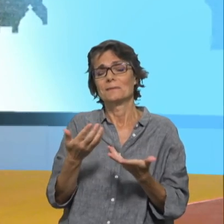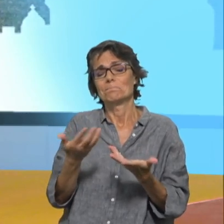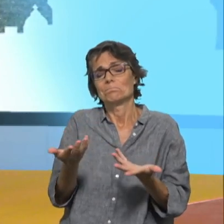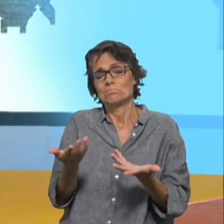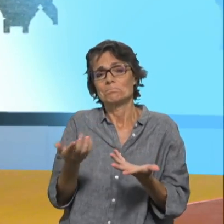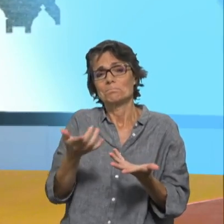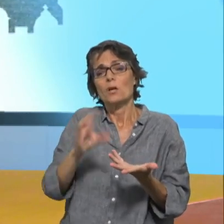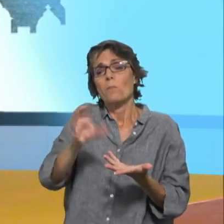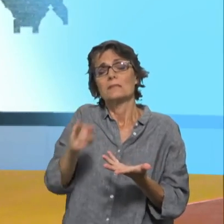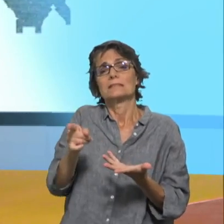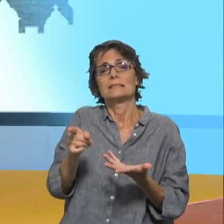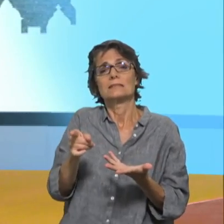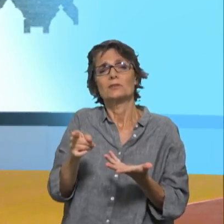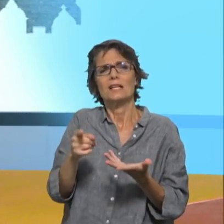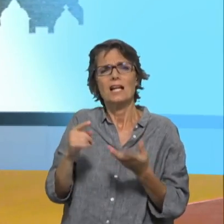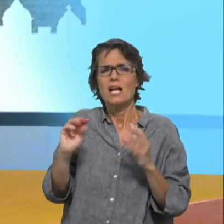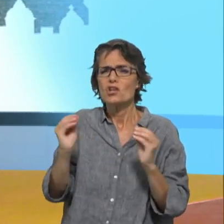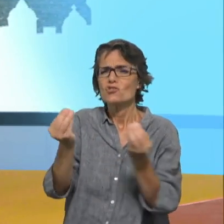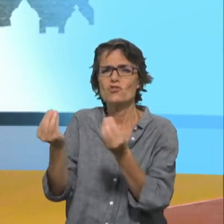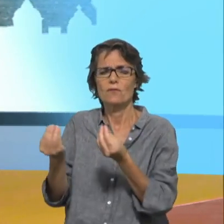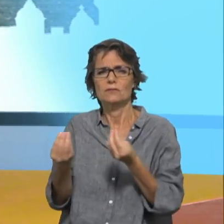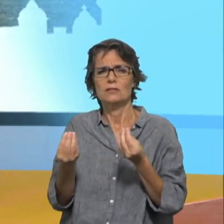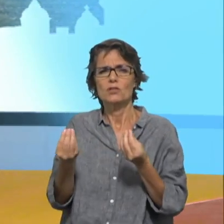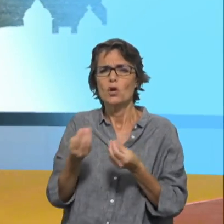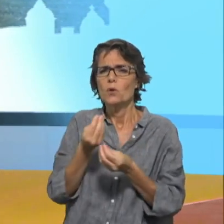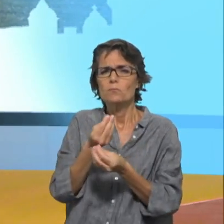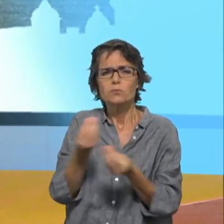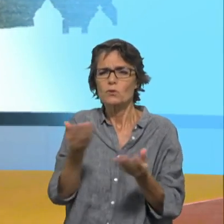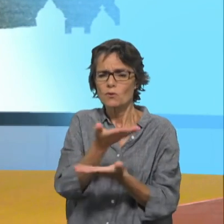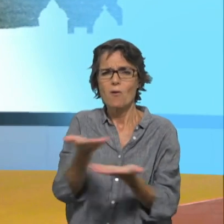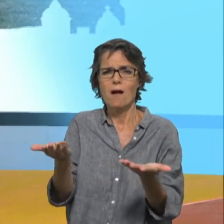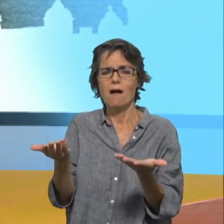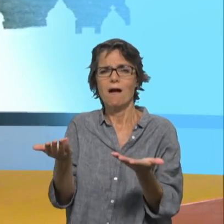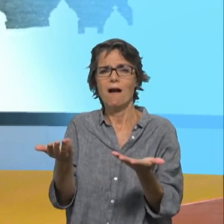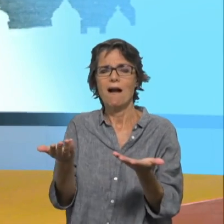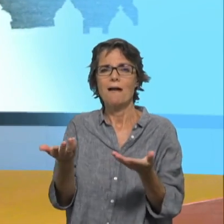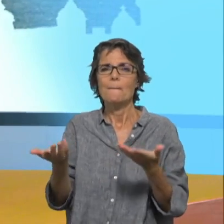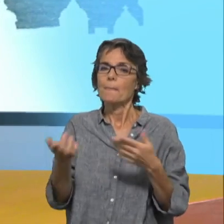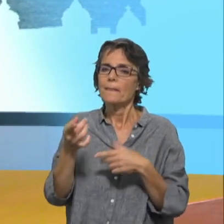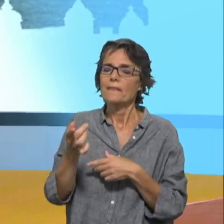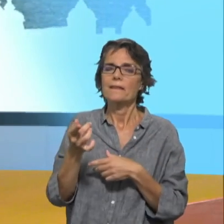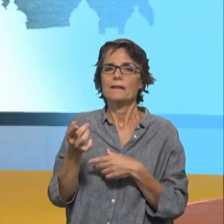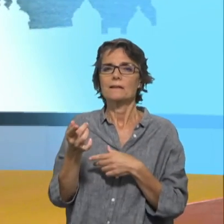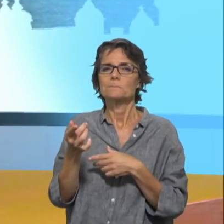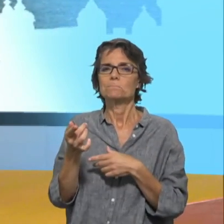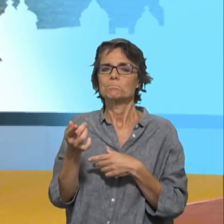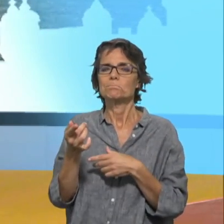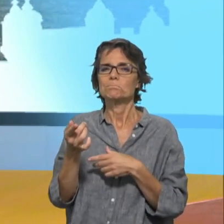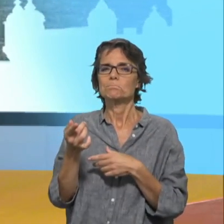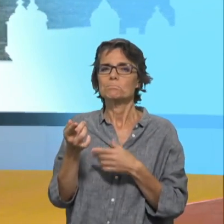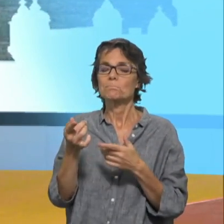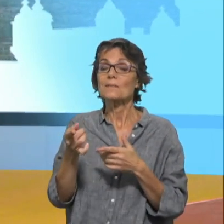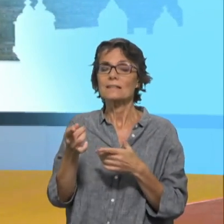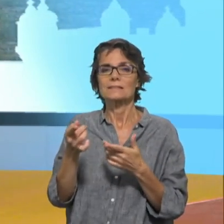porque é um país que tem realmente muitos jovens, são pessoas muito novas. E nota-se esta grande importância que é